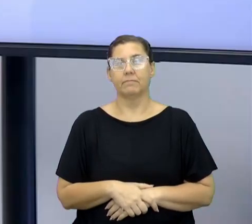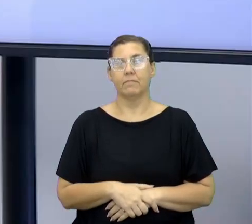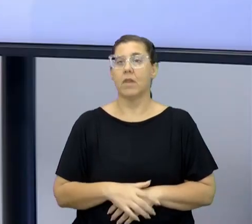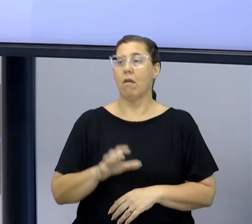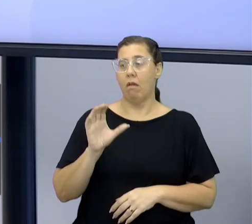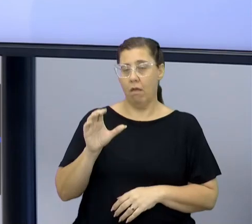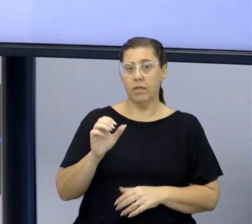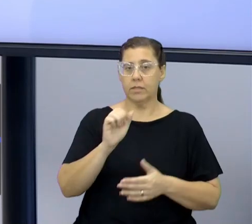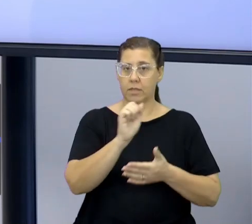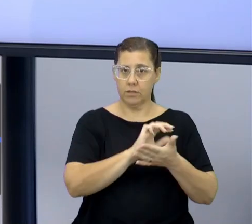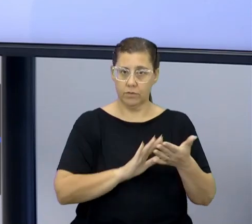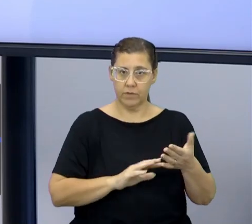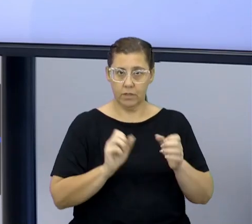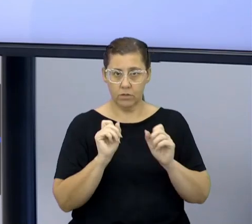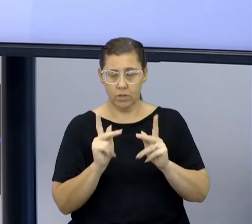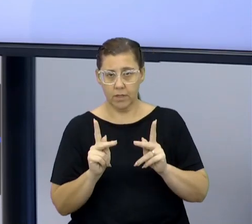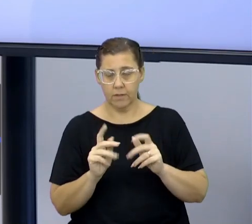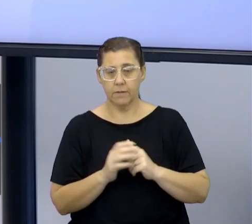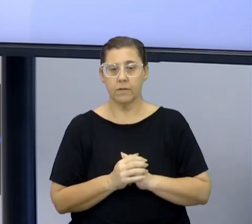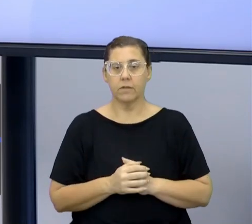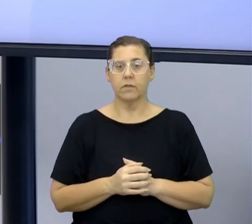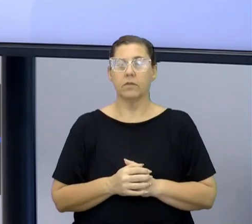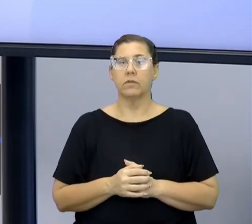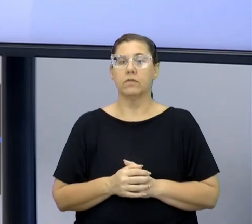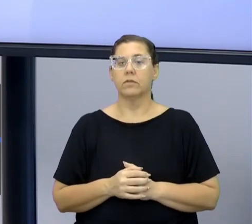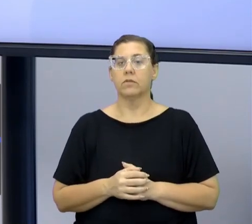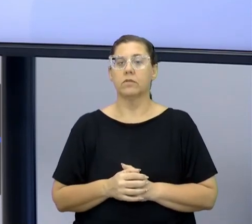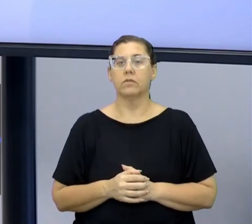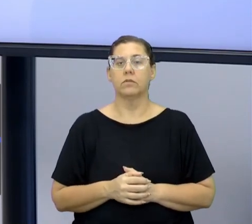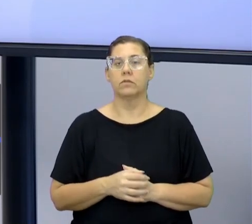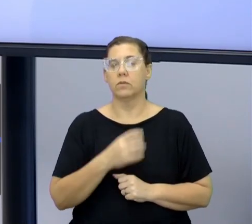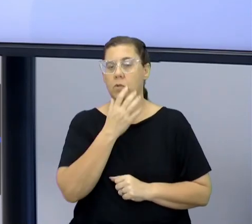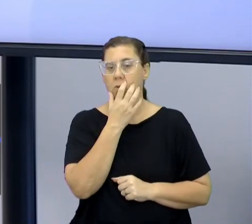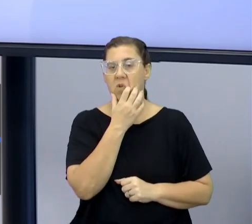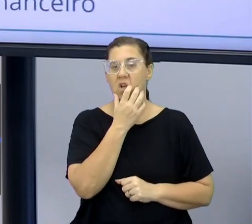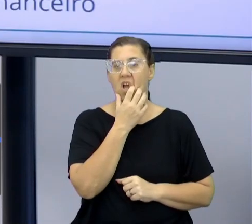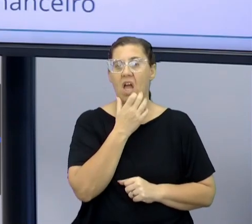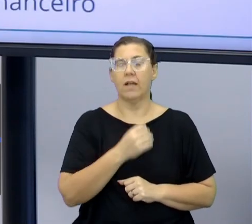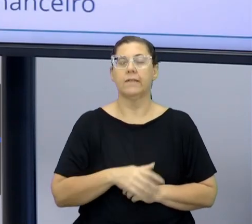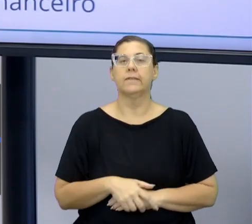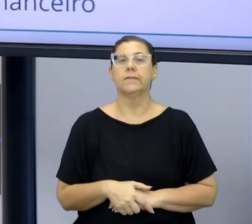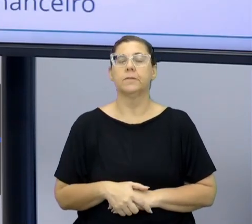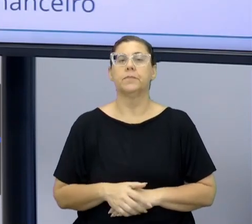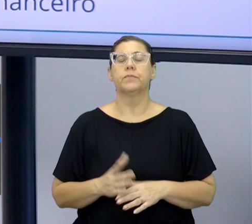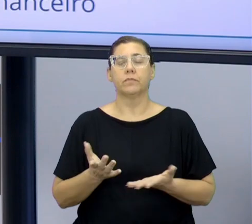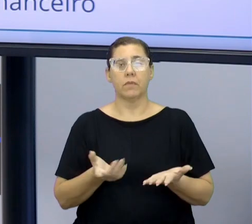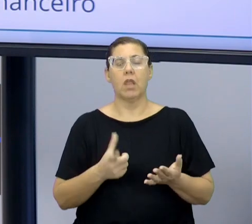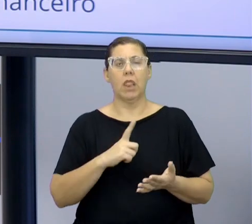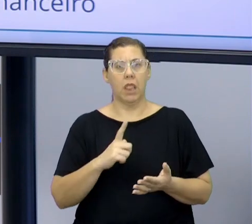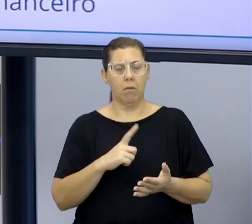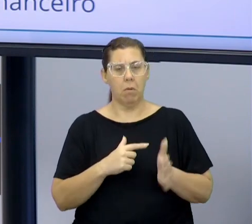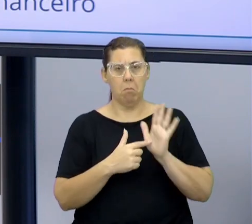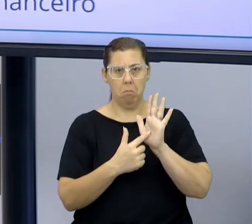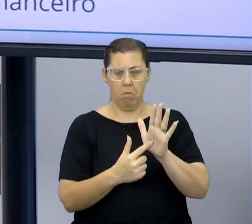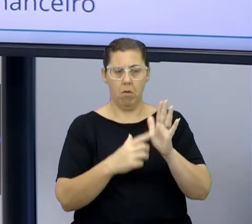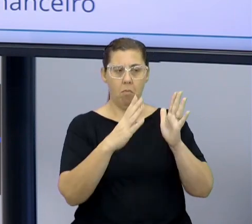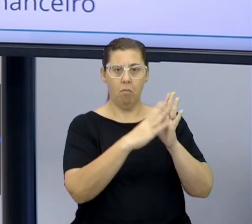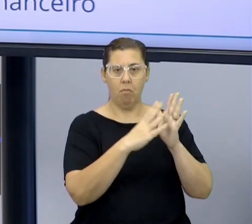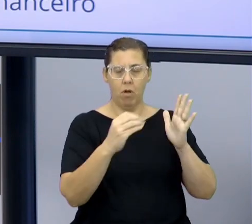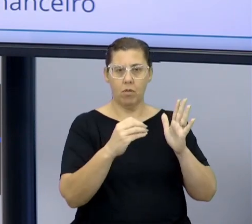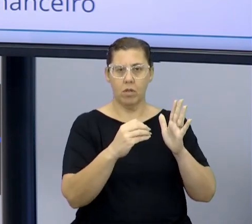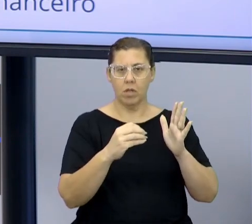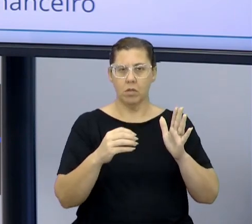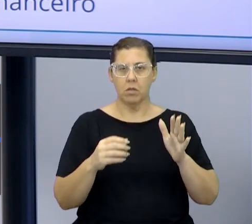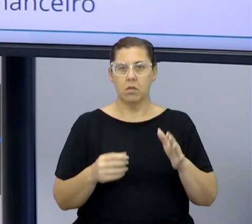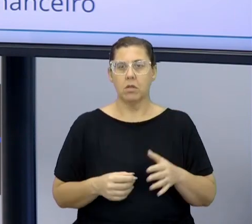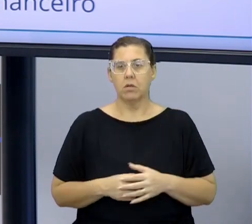Essa é a atividade, tá bom? Se for curto prazo ou se for longo prazo. E eu ainda dei um exemplo de longo